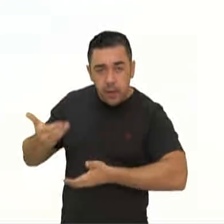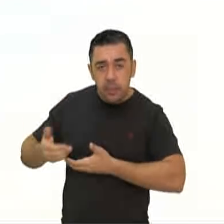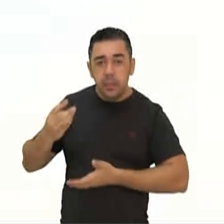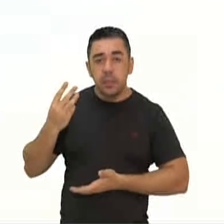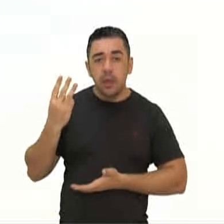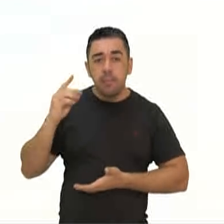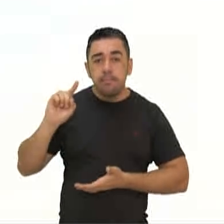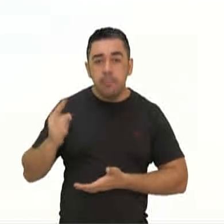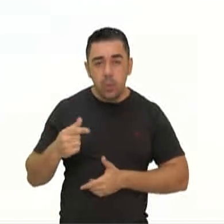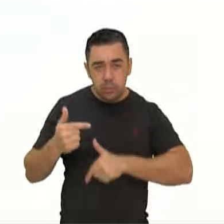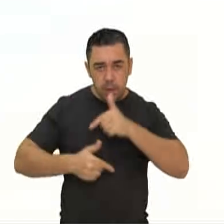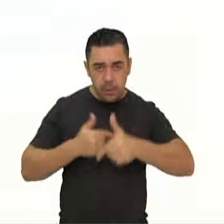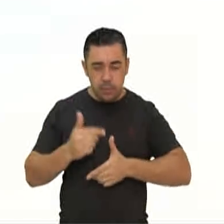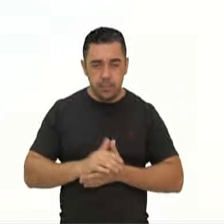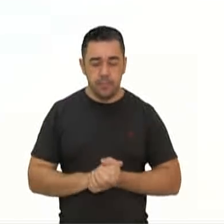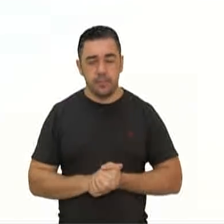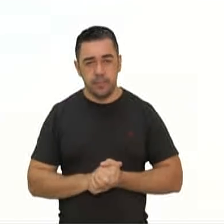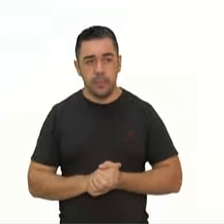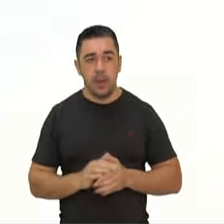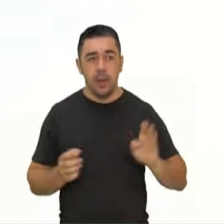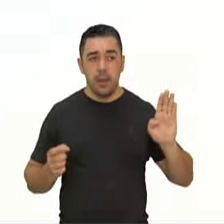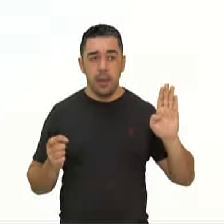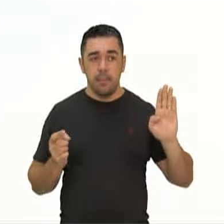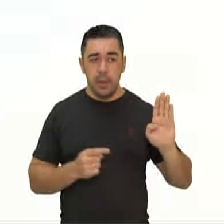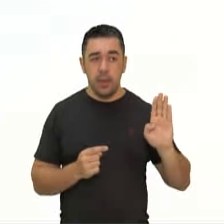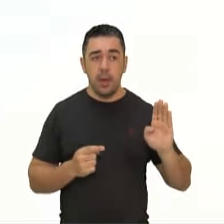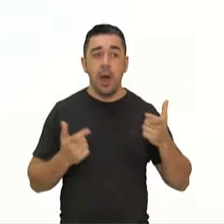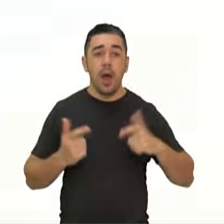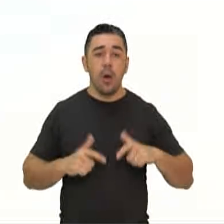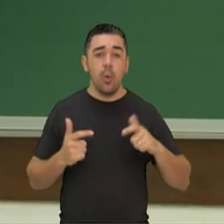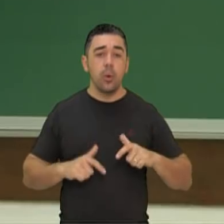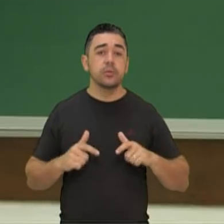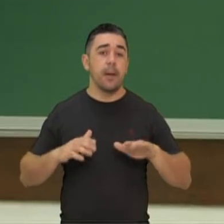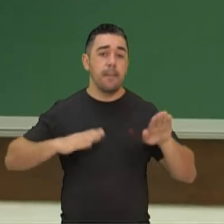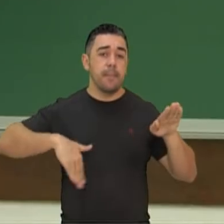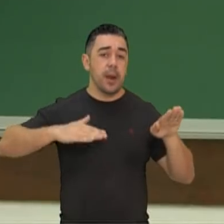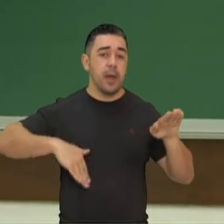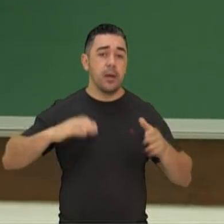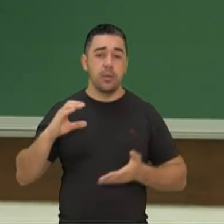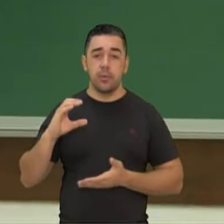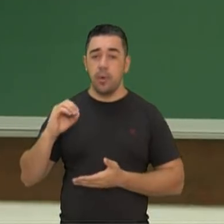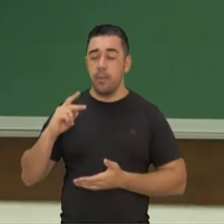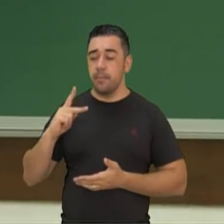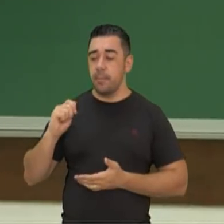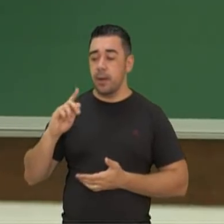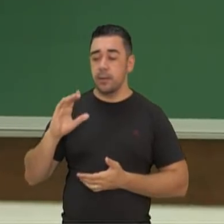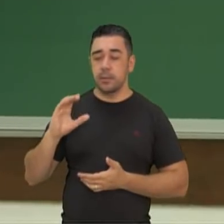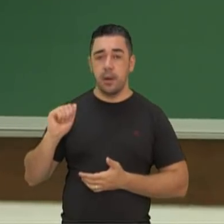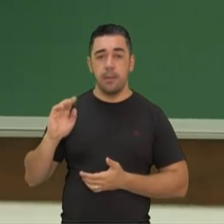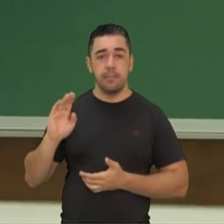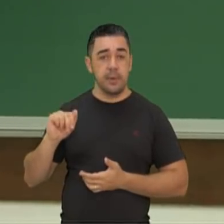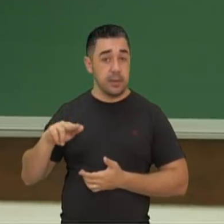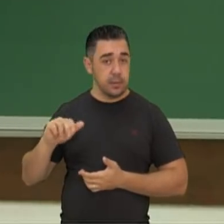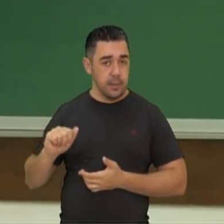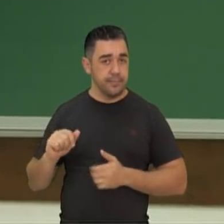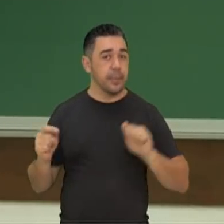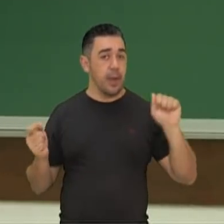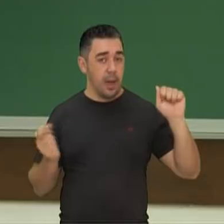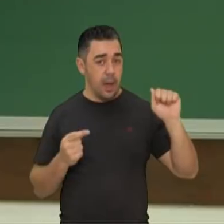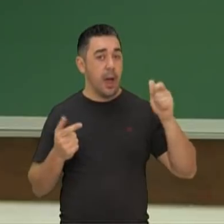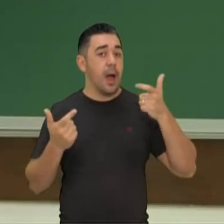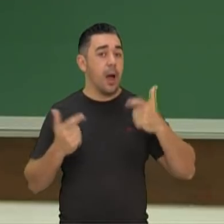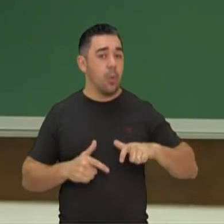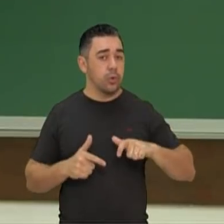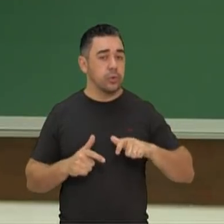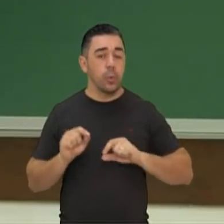o quê? Certo? Então, o que aconteceu? A letra A nos remete à resposta, tá? De o